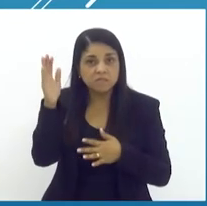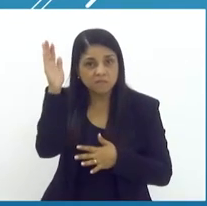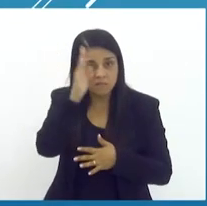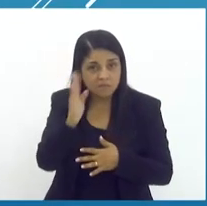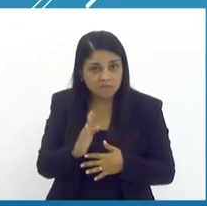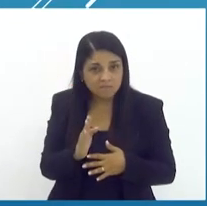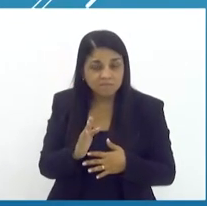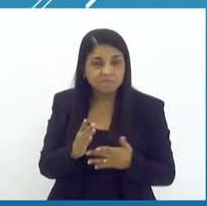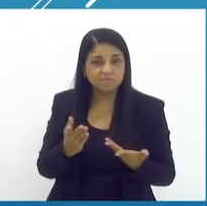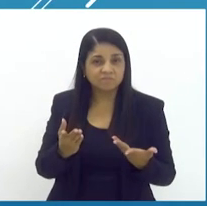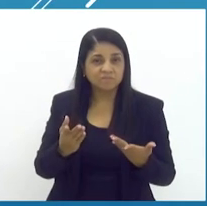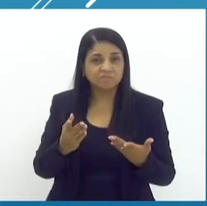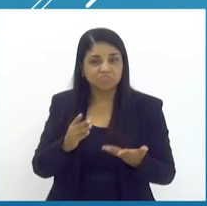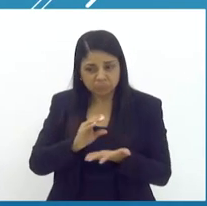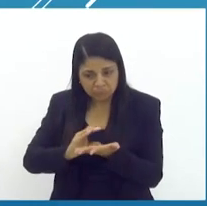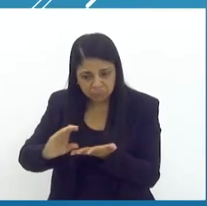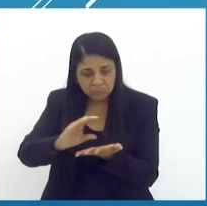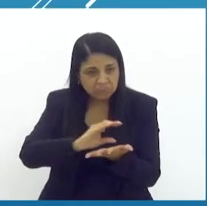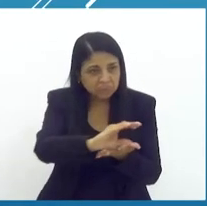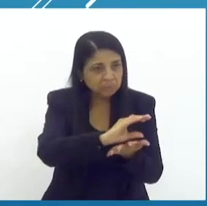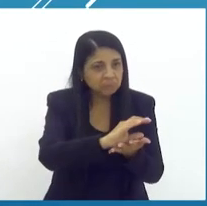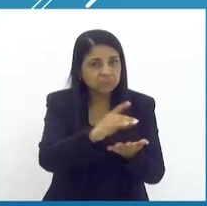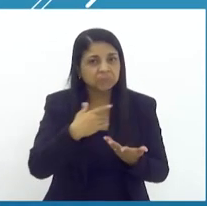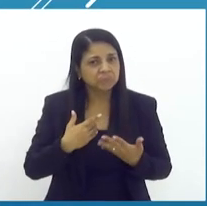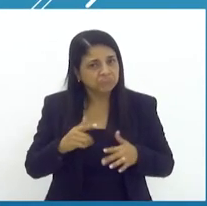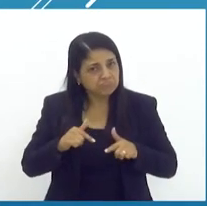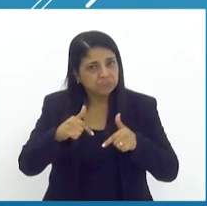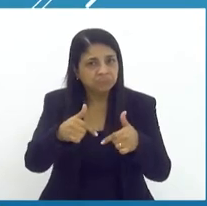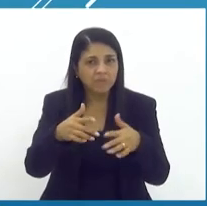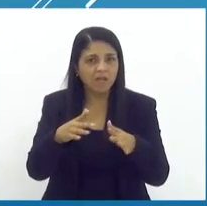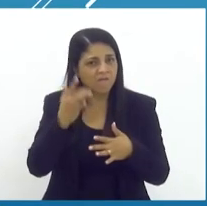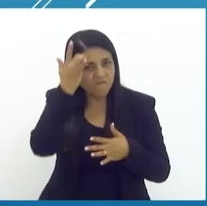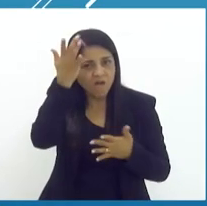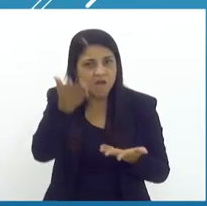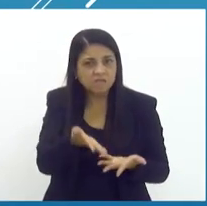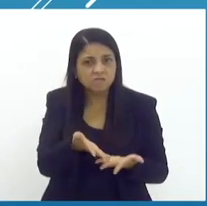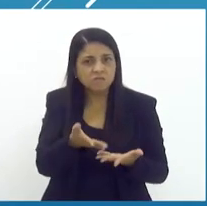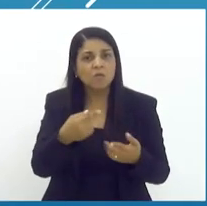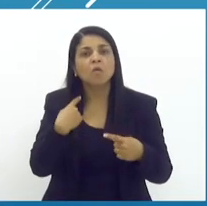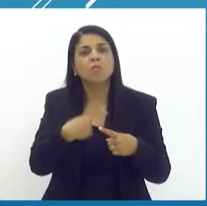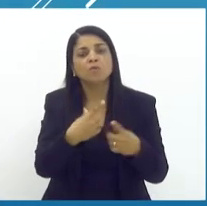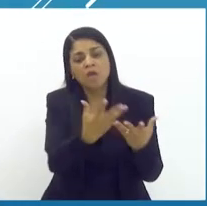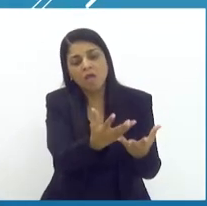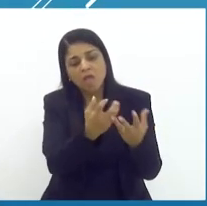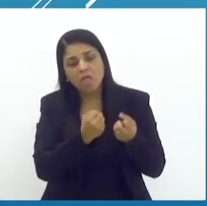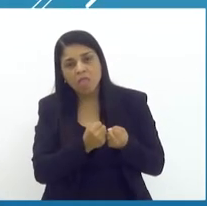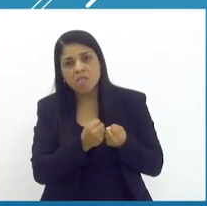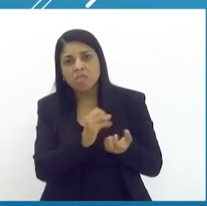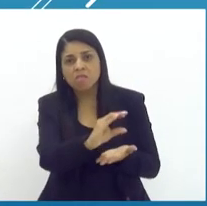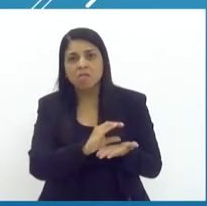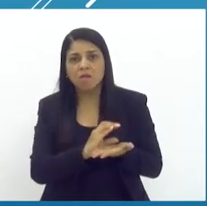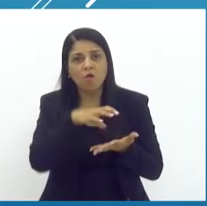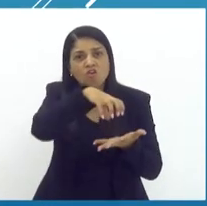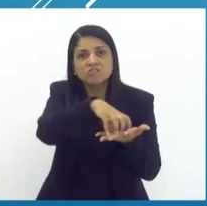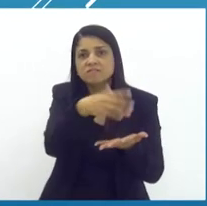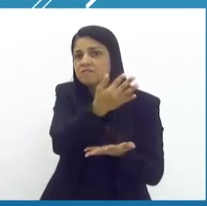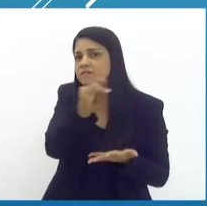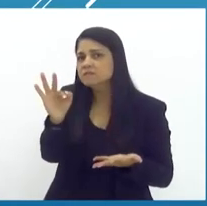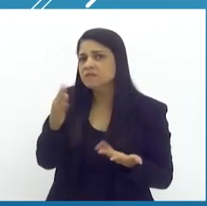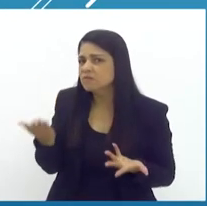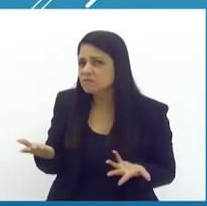porque tem que ter alguém retendo isso e a administração vai estar como vai ficar um percentual que a administração